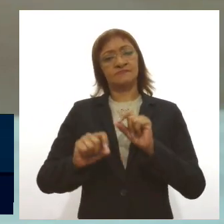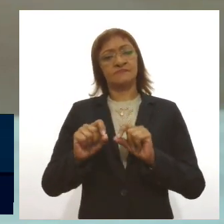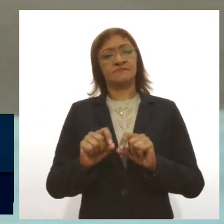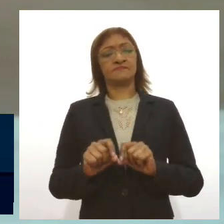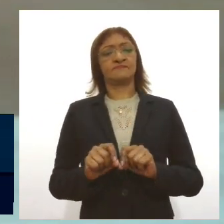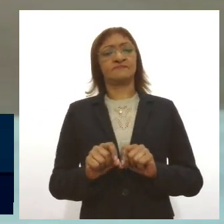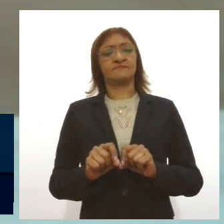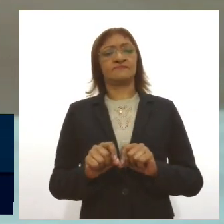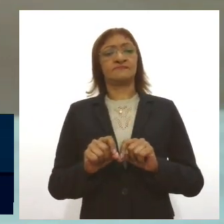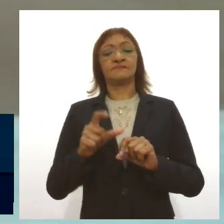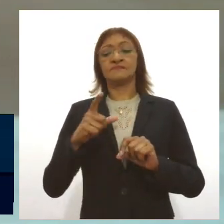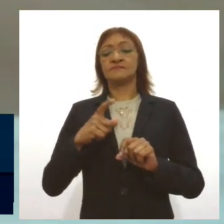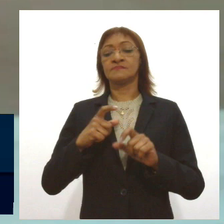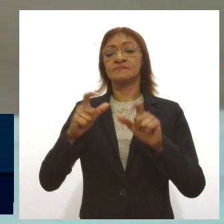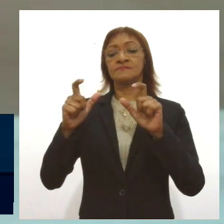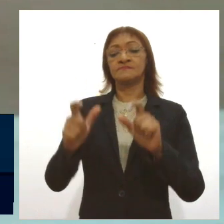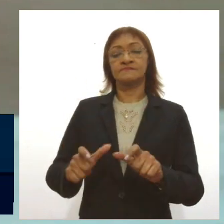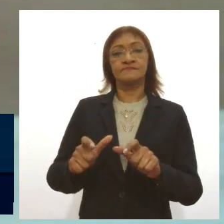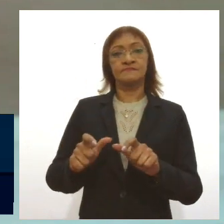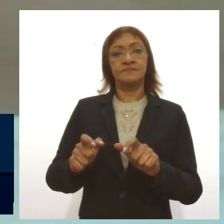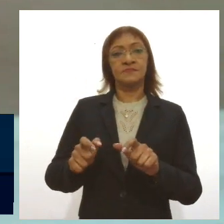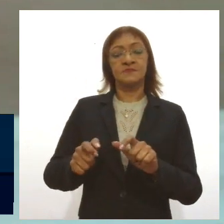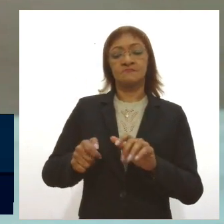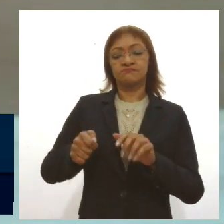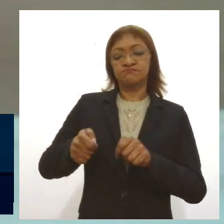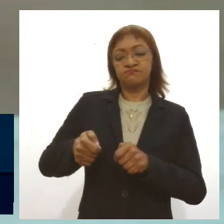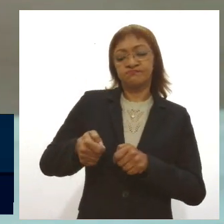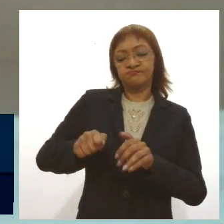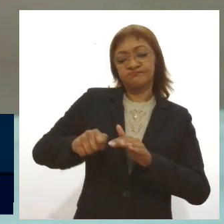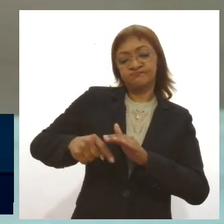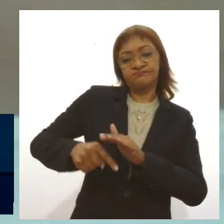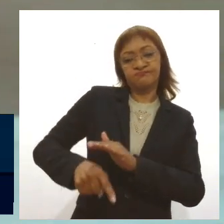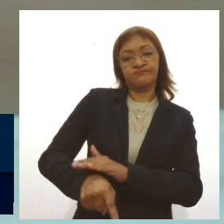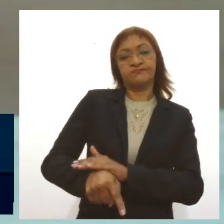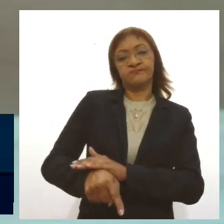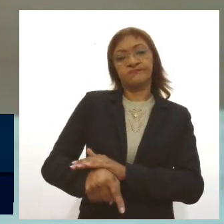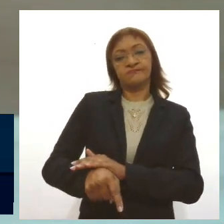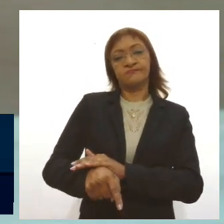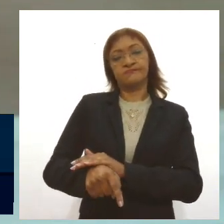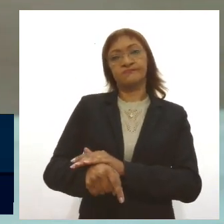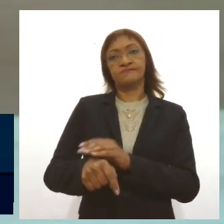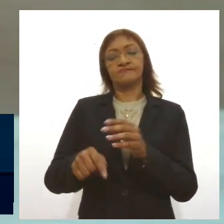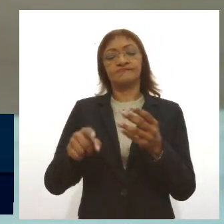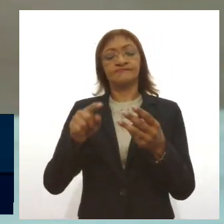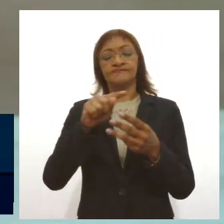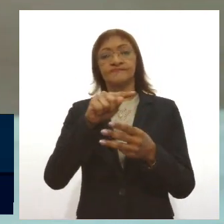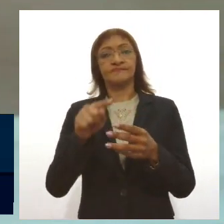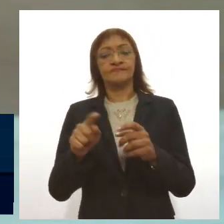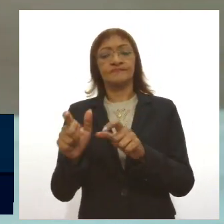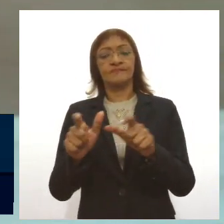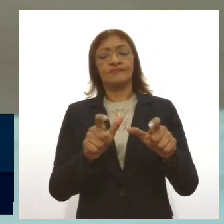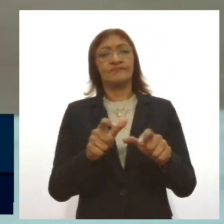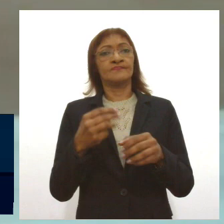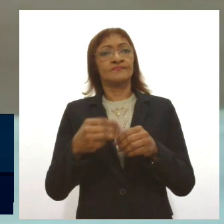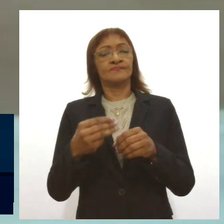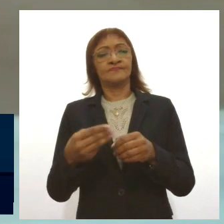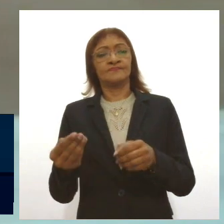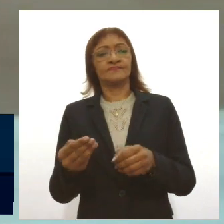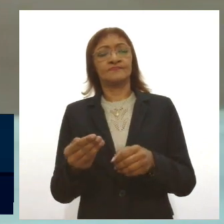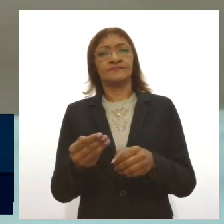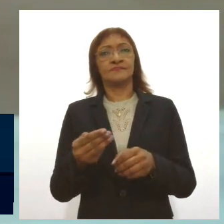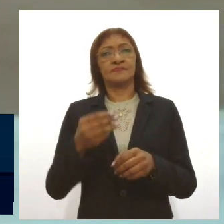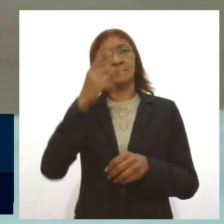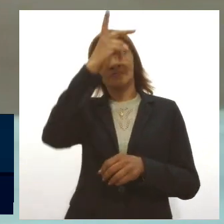poços artesianos. A nossa região ali do Agreste, Ribeirópolis, Moita Bonita, Nossa Senhora